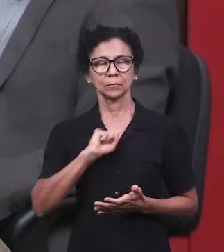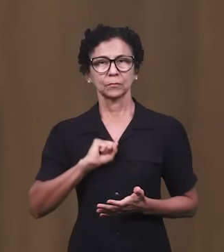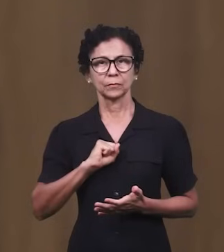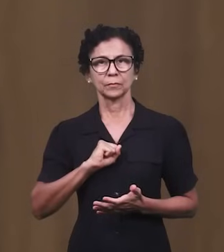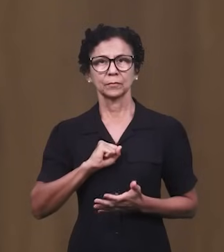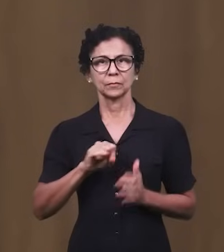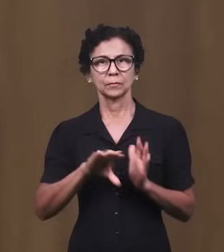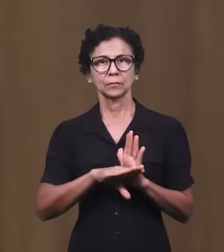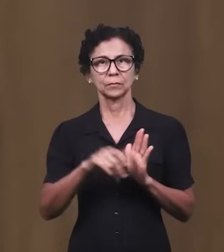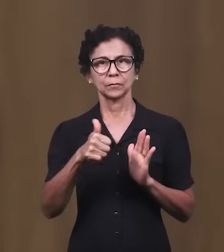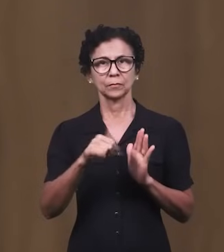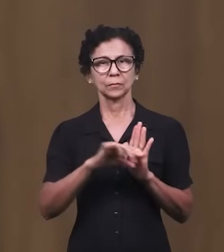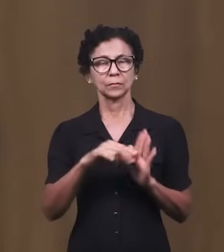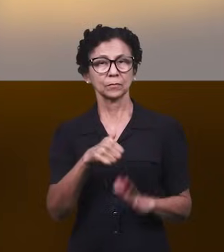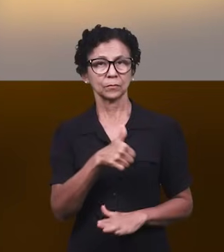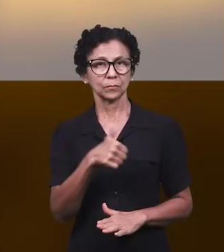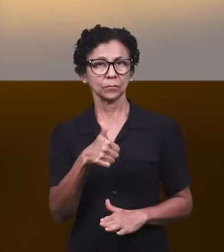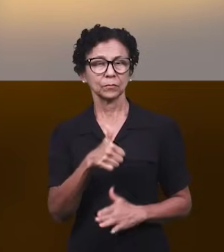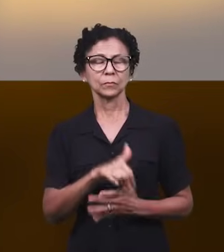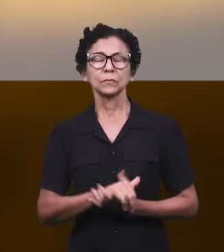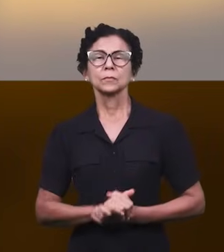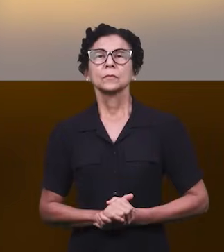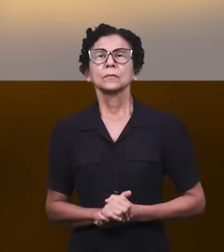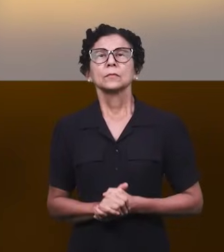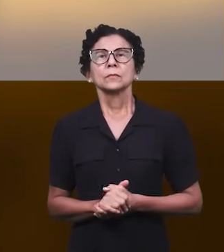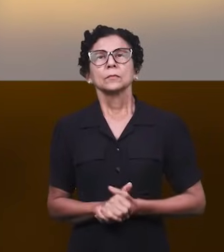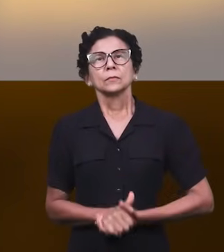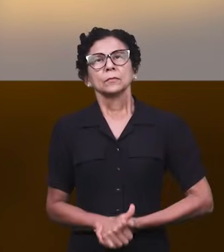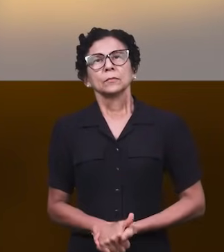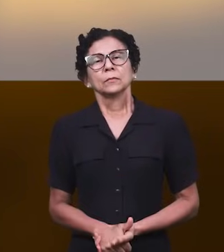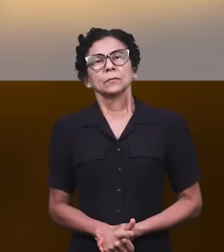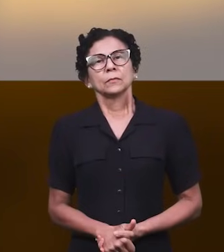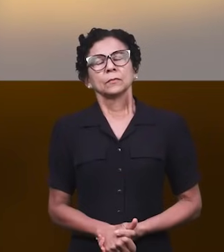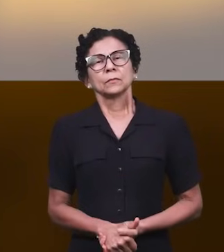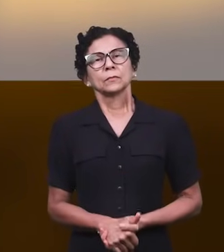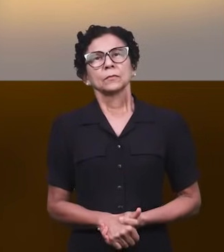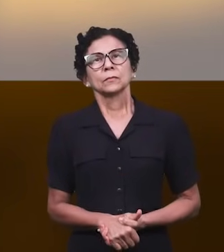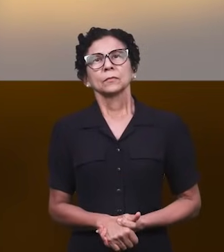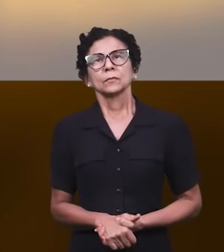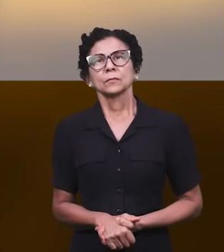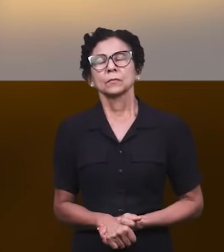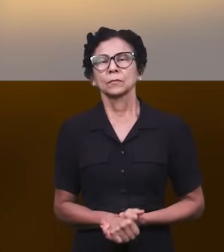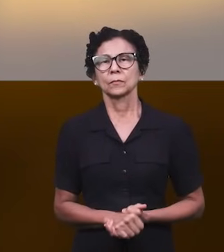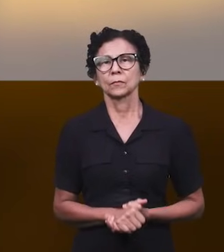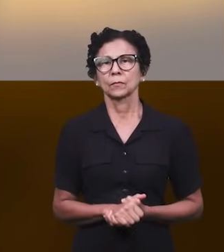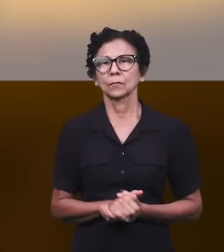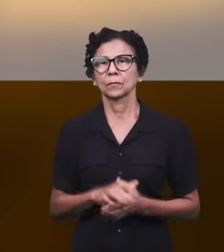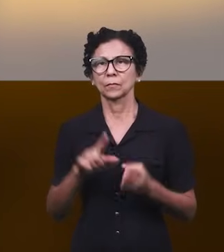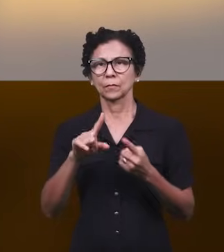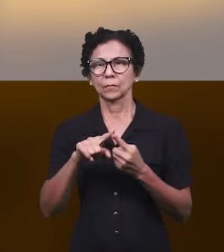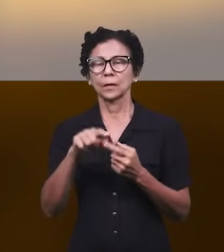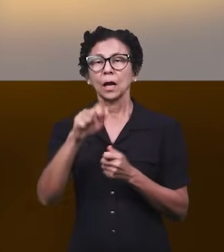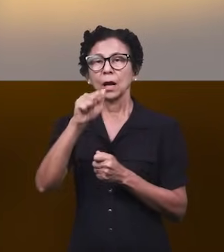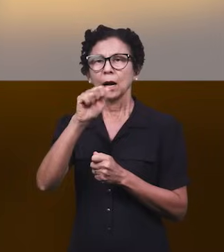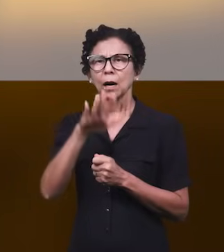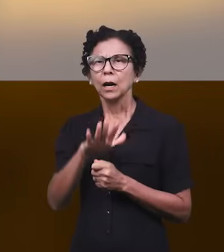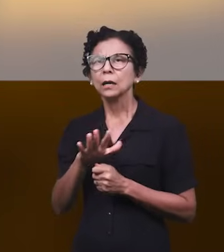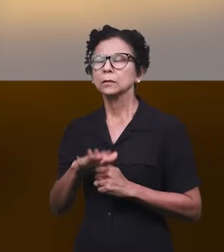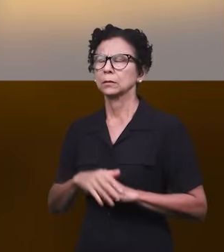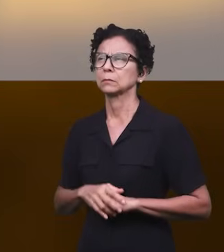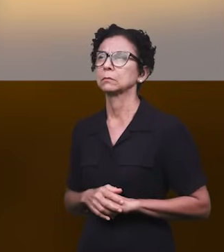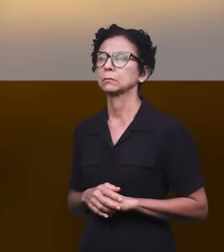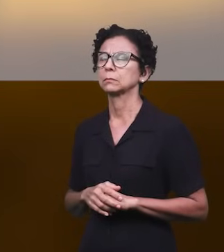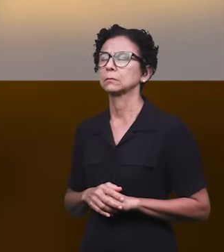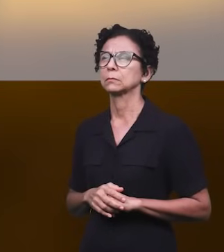no capítulo 1, no verso 11, que diz assim: E votou um voto dizendo: Senhor dos